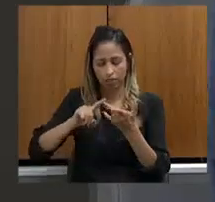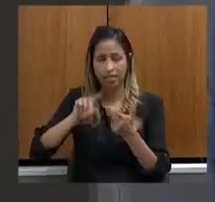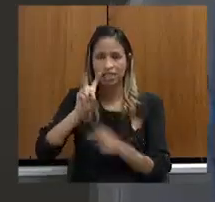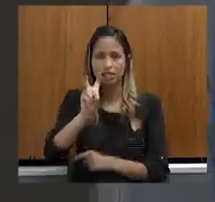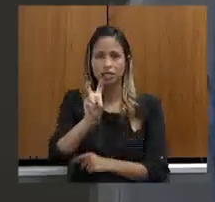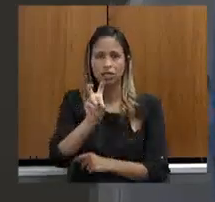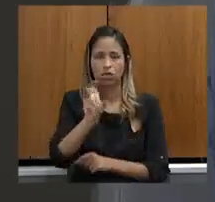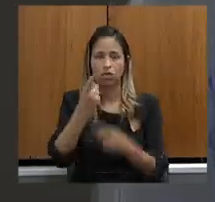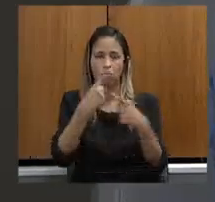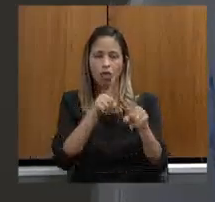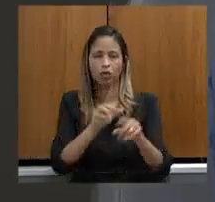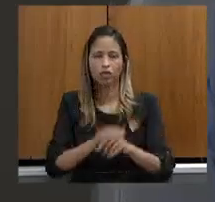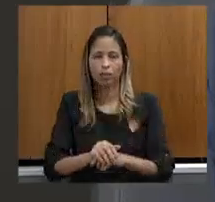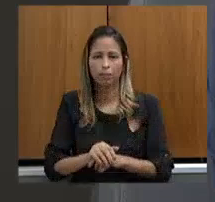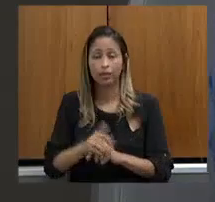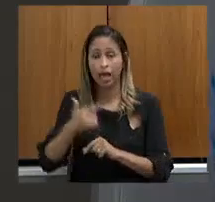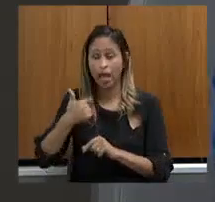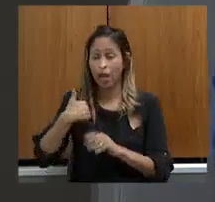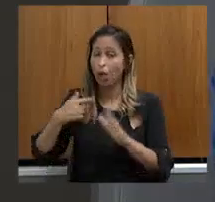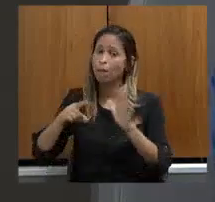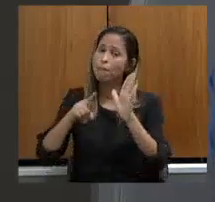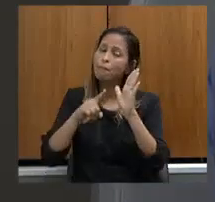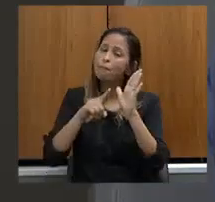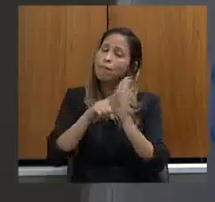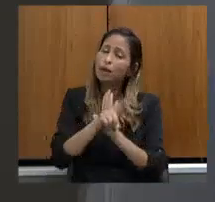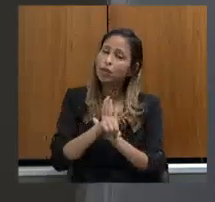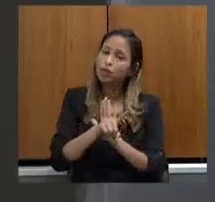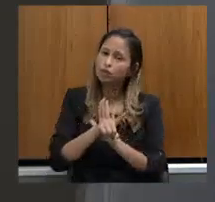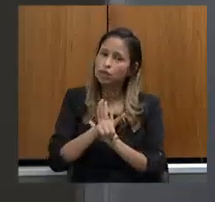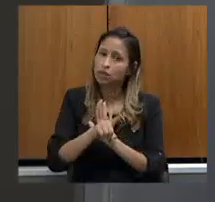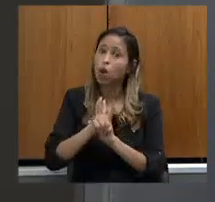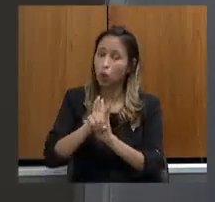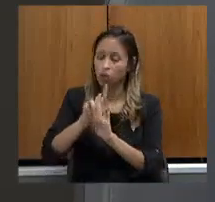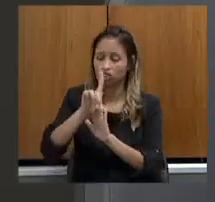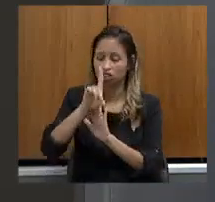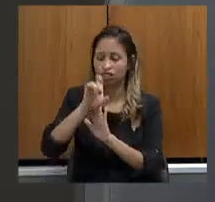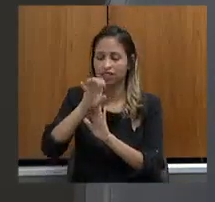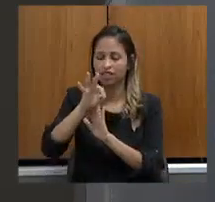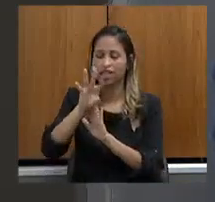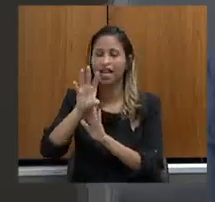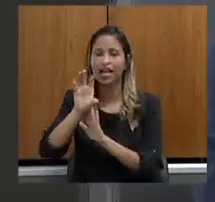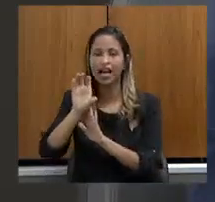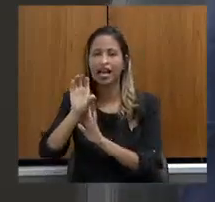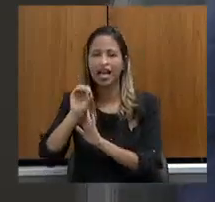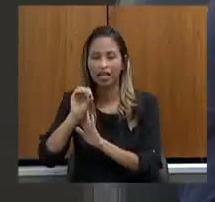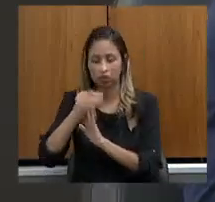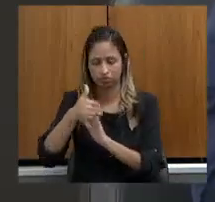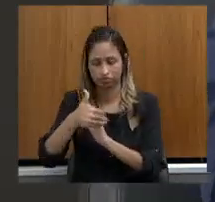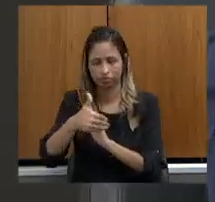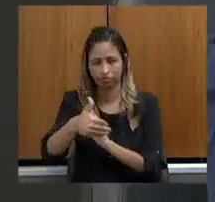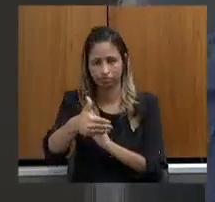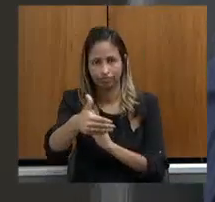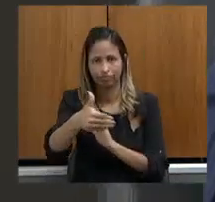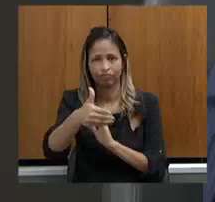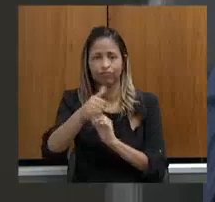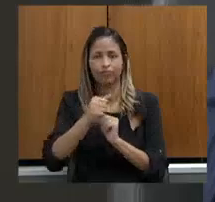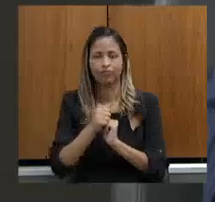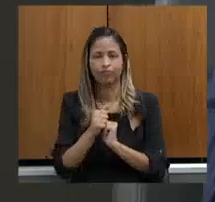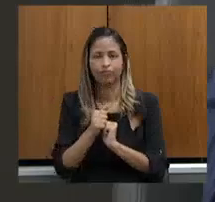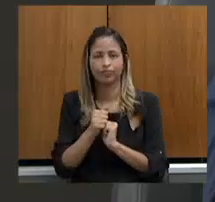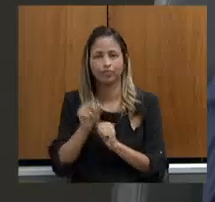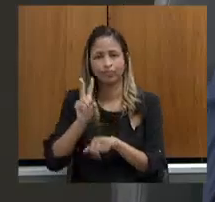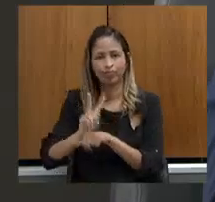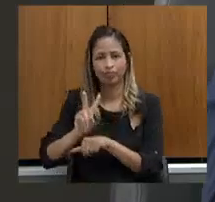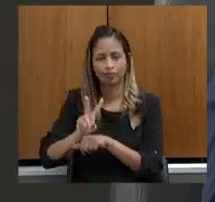da Assembleia Então minha pergunta para o senhor hoje foi publicado né um decreto dando sequência aí adesão regime de recuperação